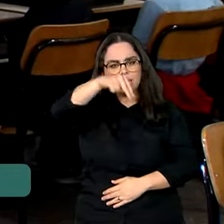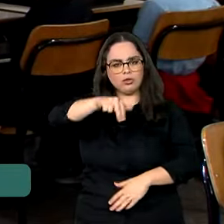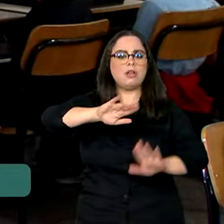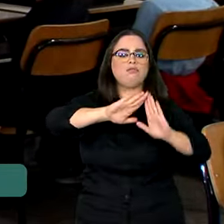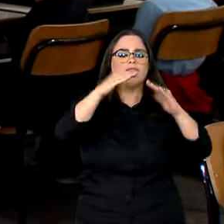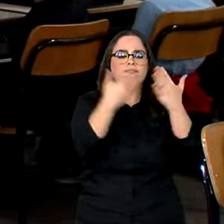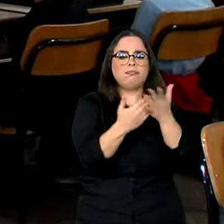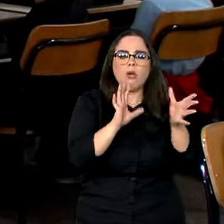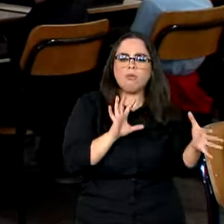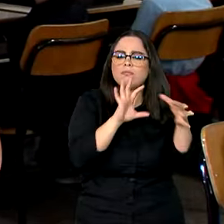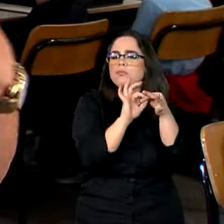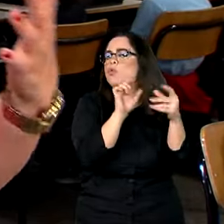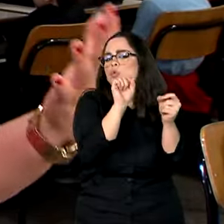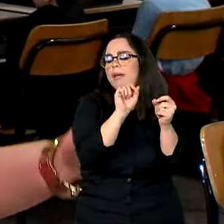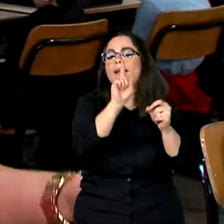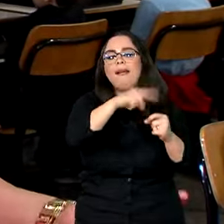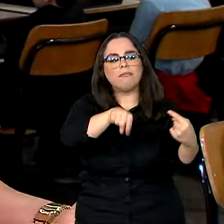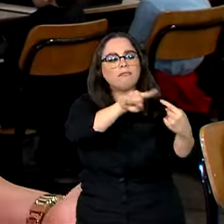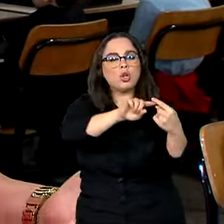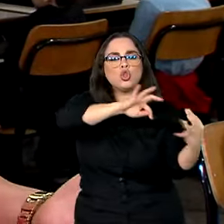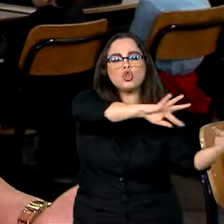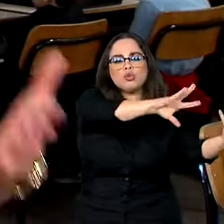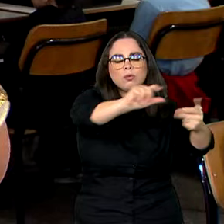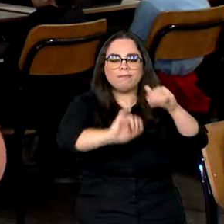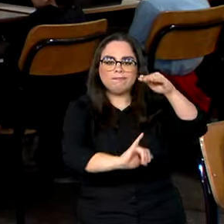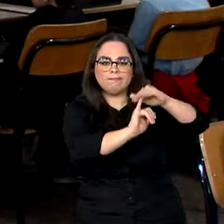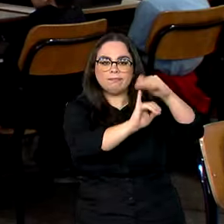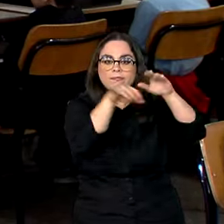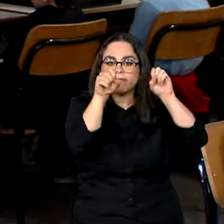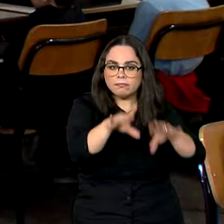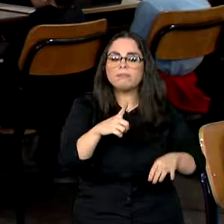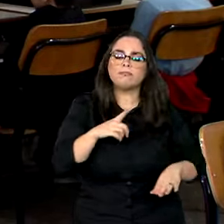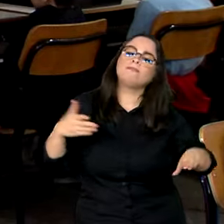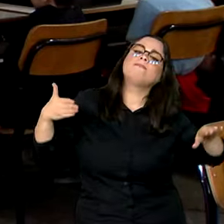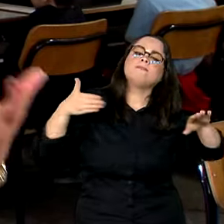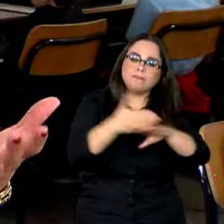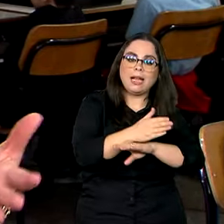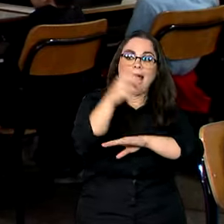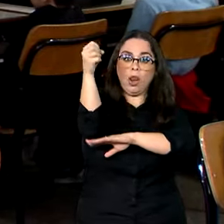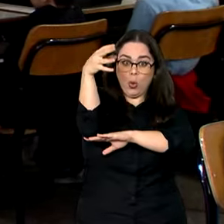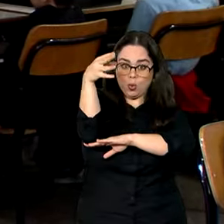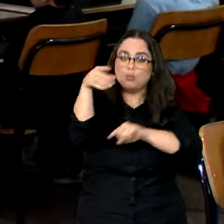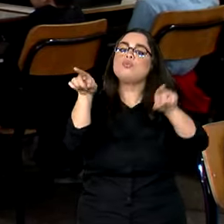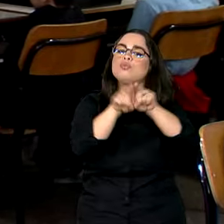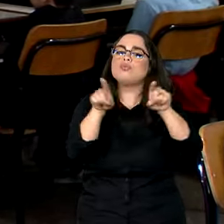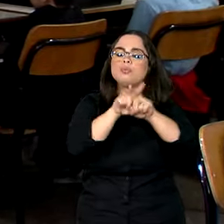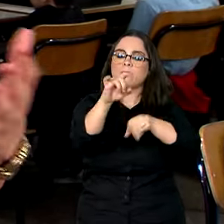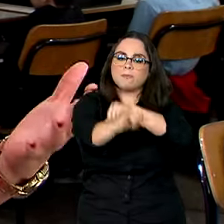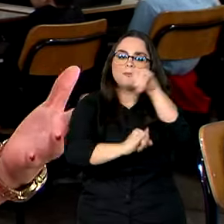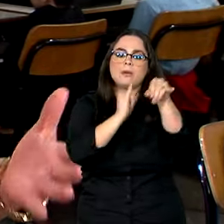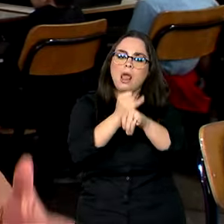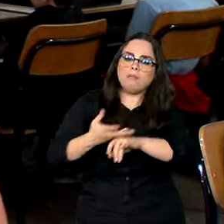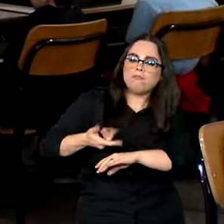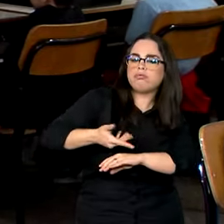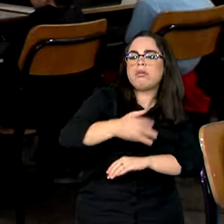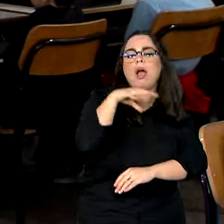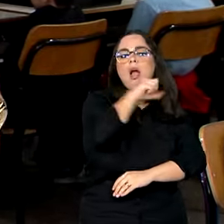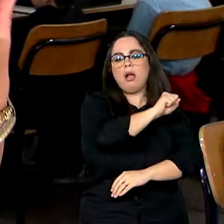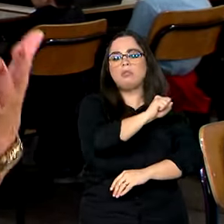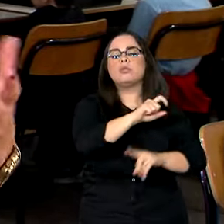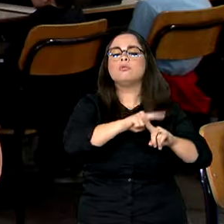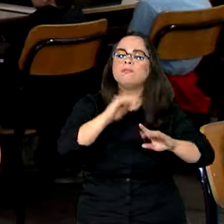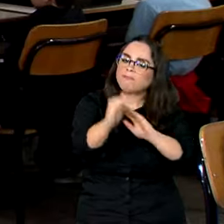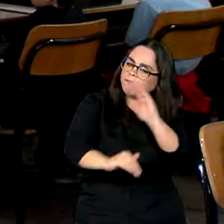Escolas Conectadas é que todas as instituições de ensino tenham acesso à energia elétrica e à internet banda larga, com